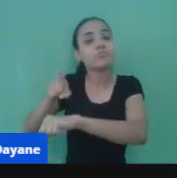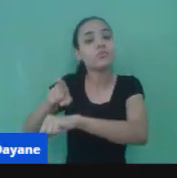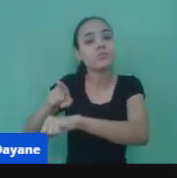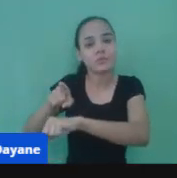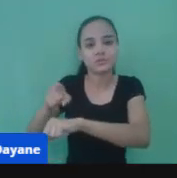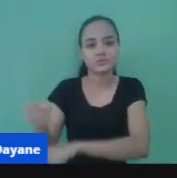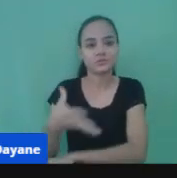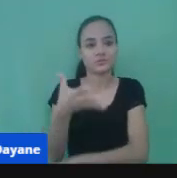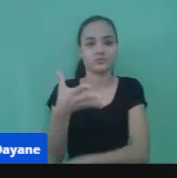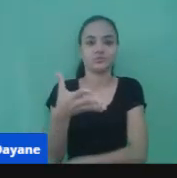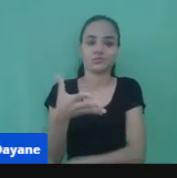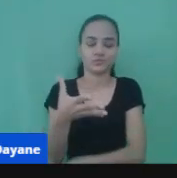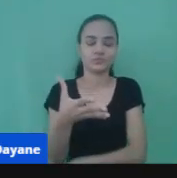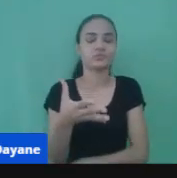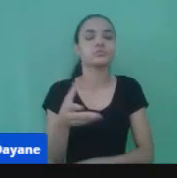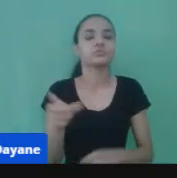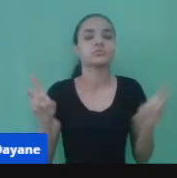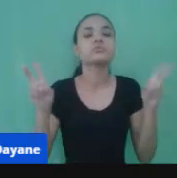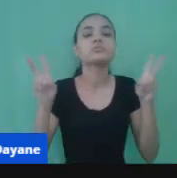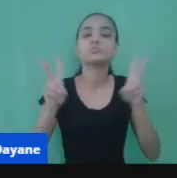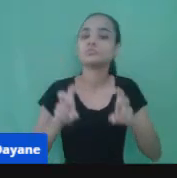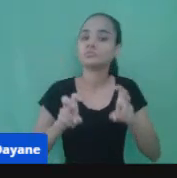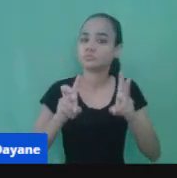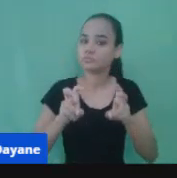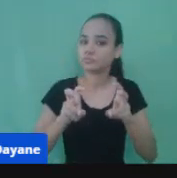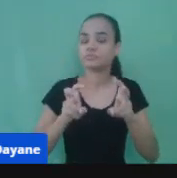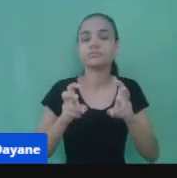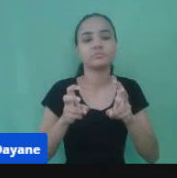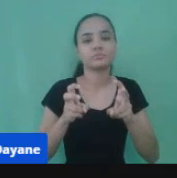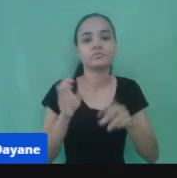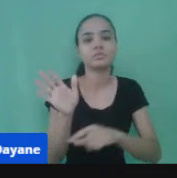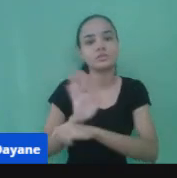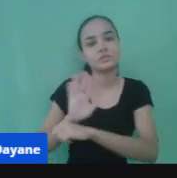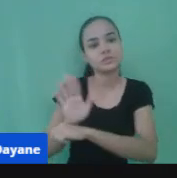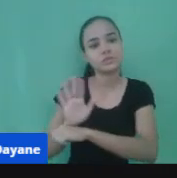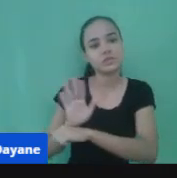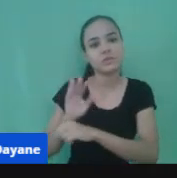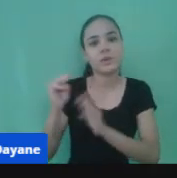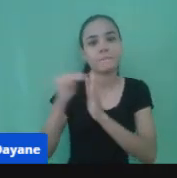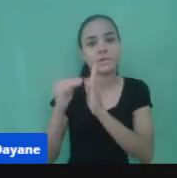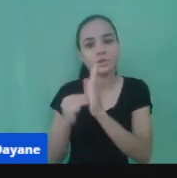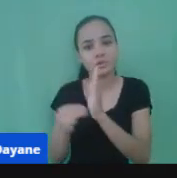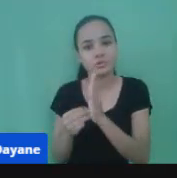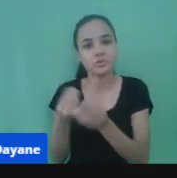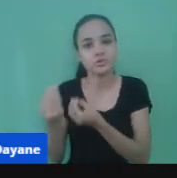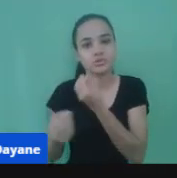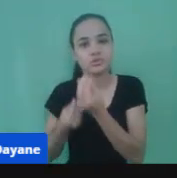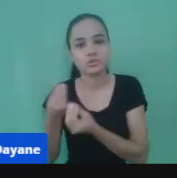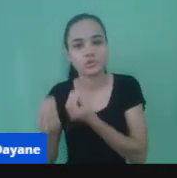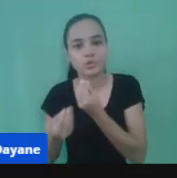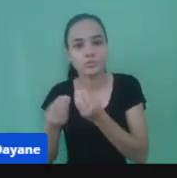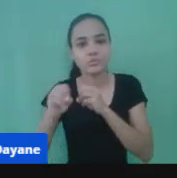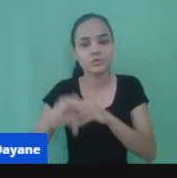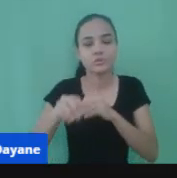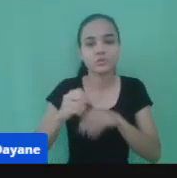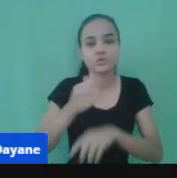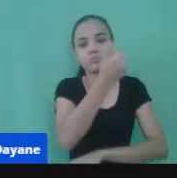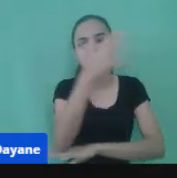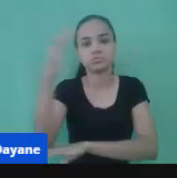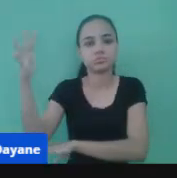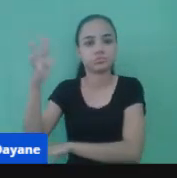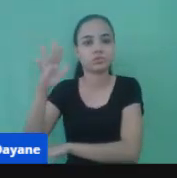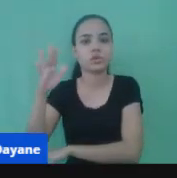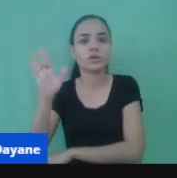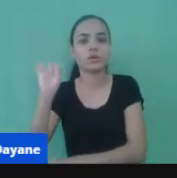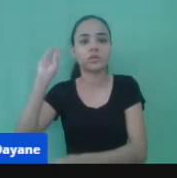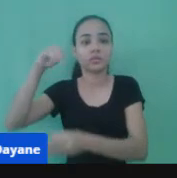nossa temática é essa, o cinema como procedimento metodológico, né, a educação ambiental presente na sétima arte. Então, vocês sabem